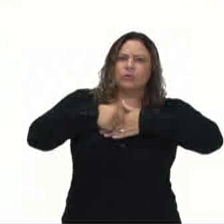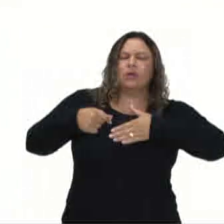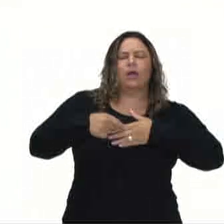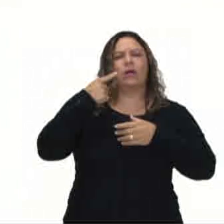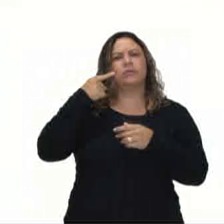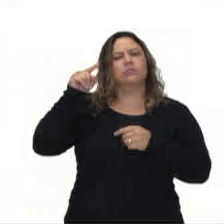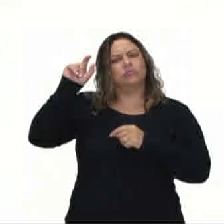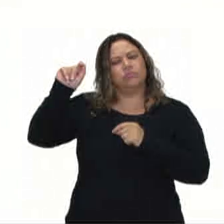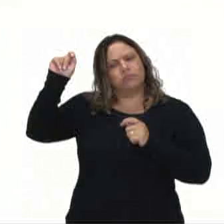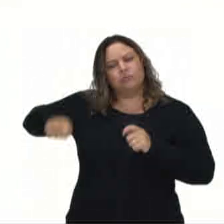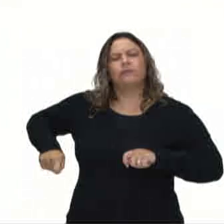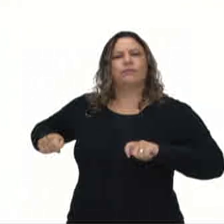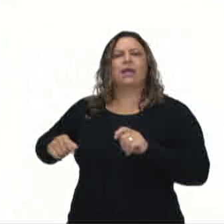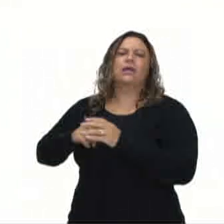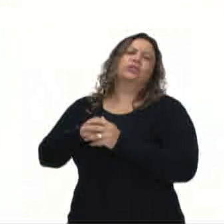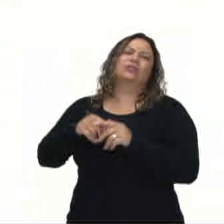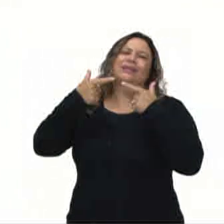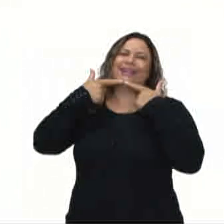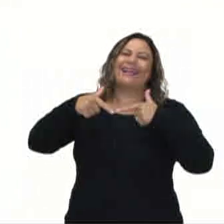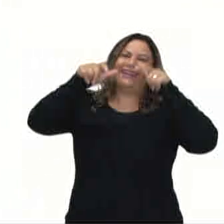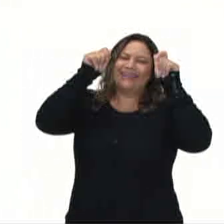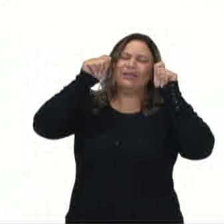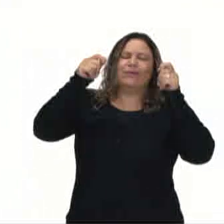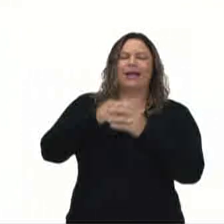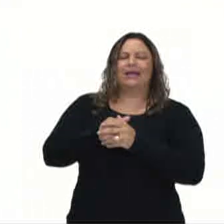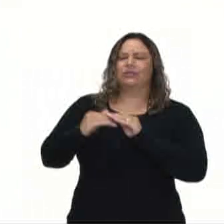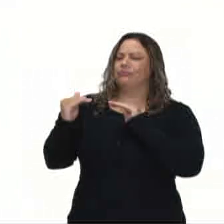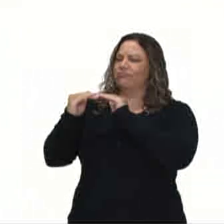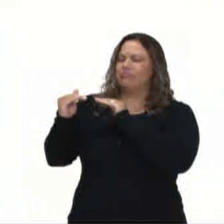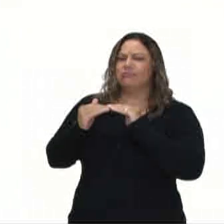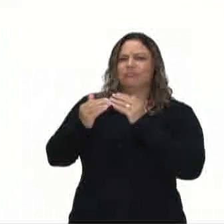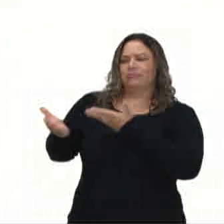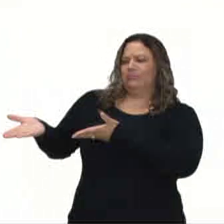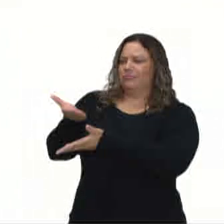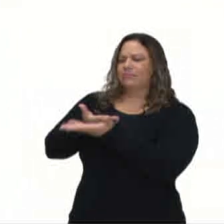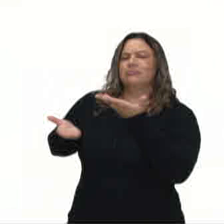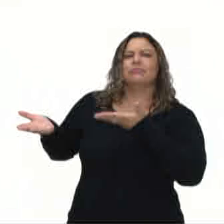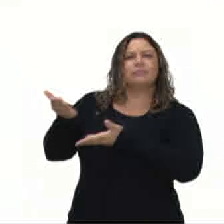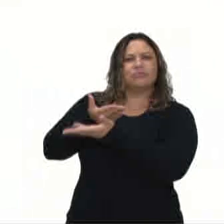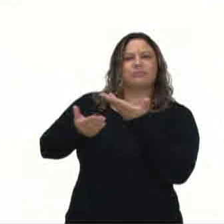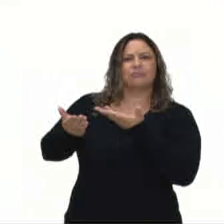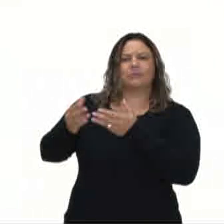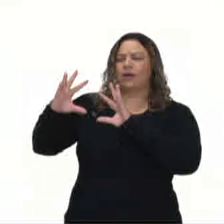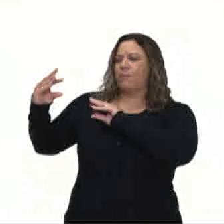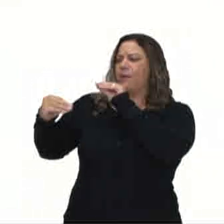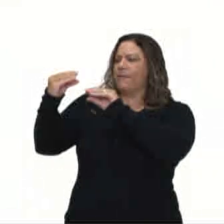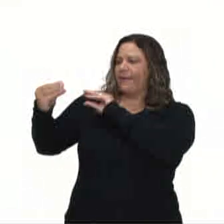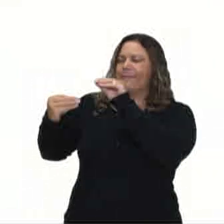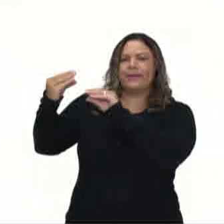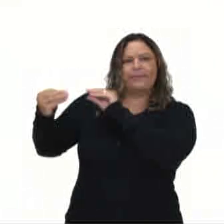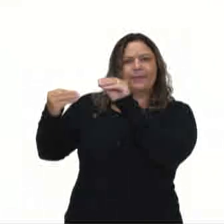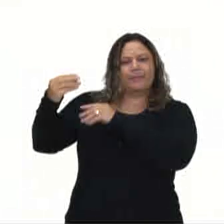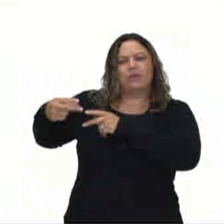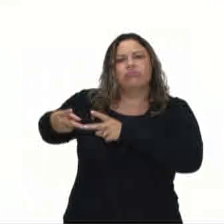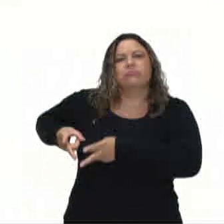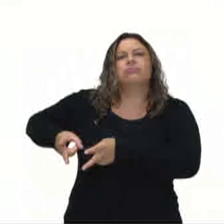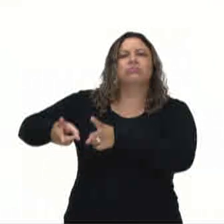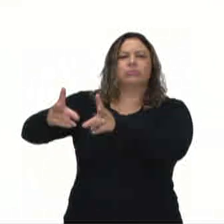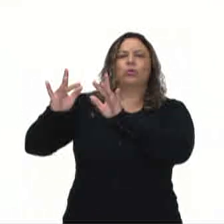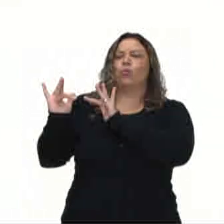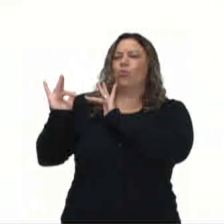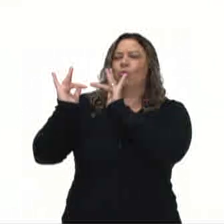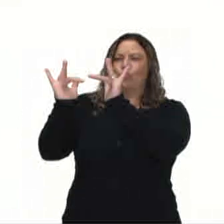função fática da linguagem, estabelecer ou testar a conexão entre falantes e buscar prolongar o